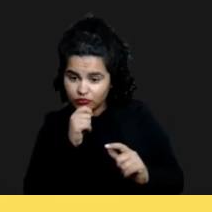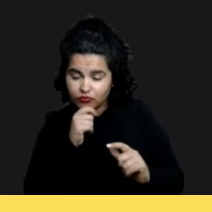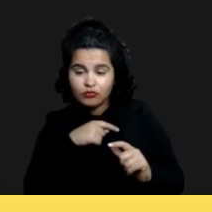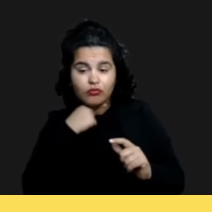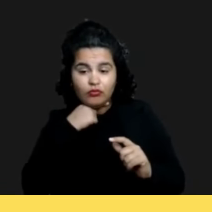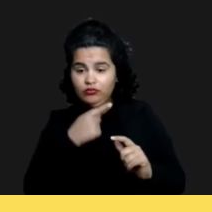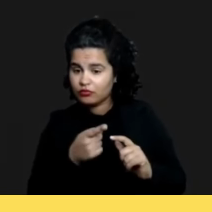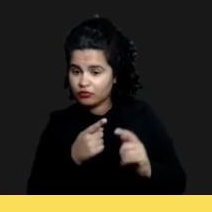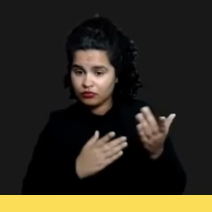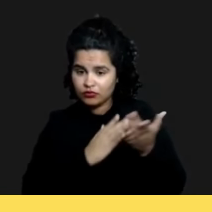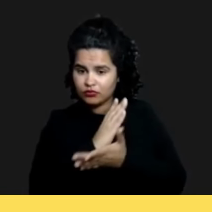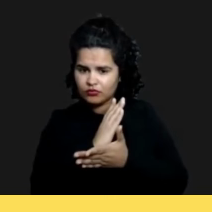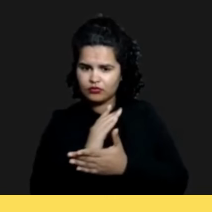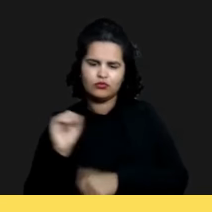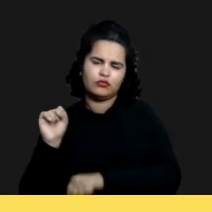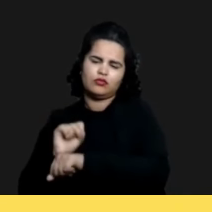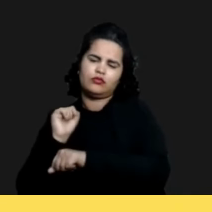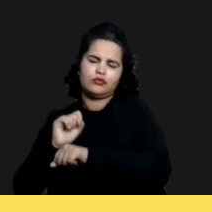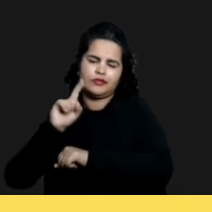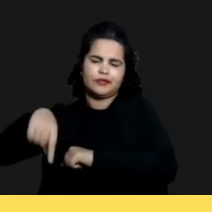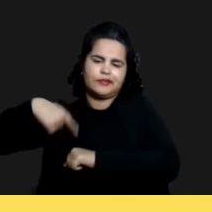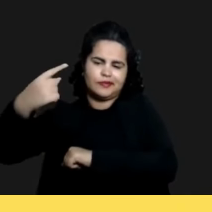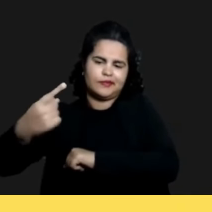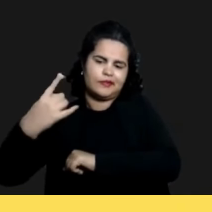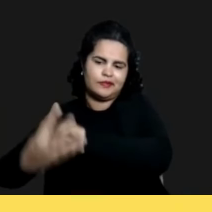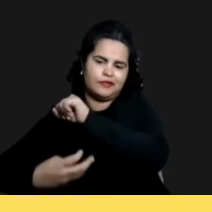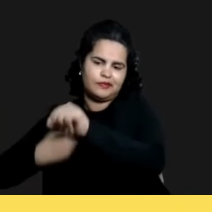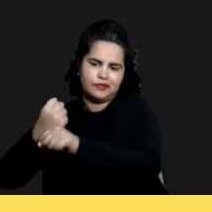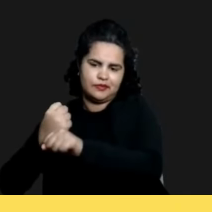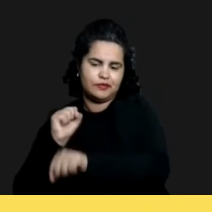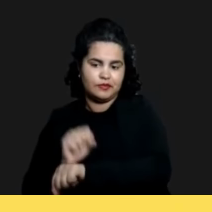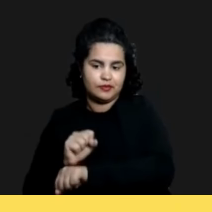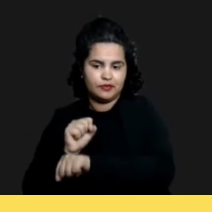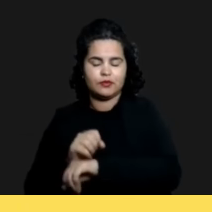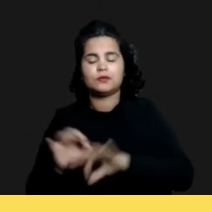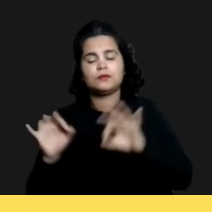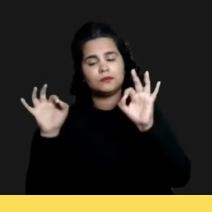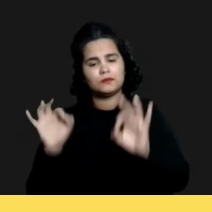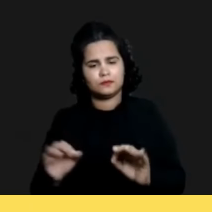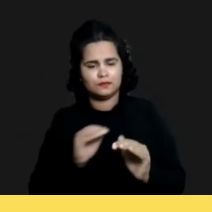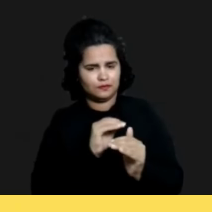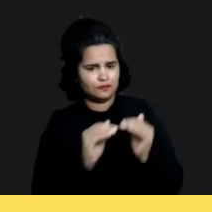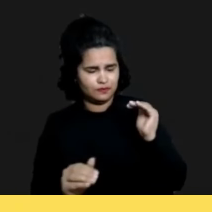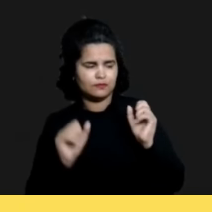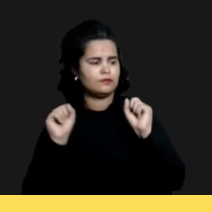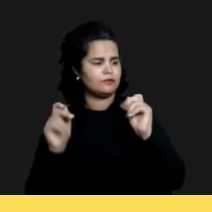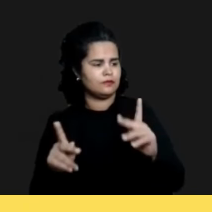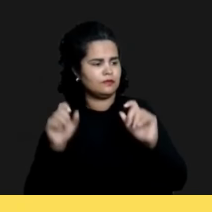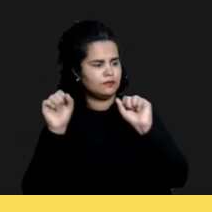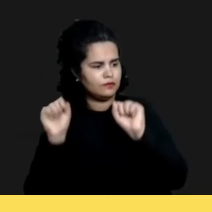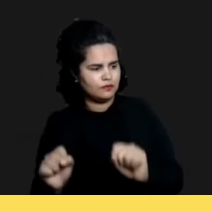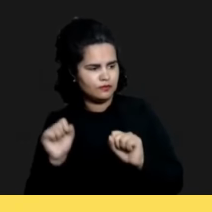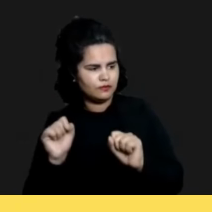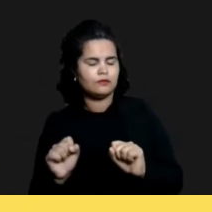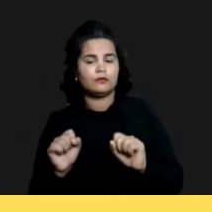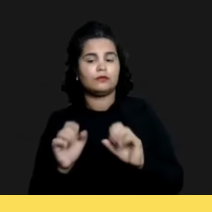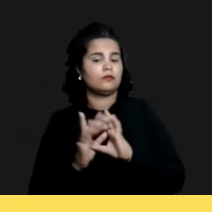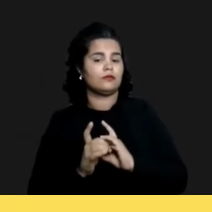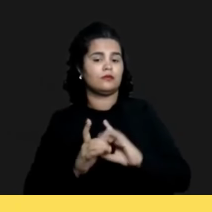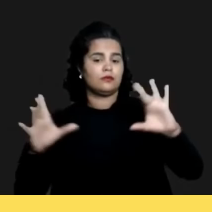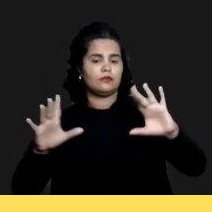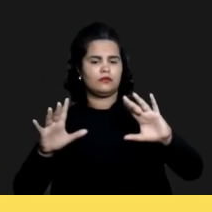próximo pleito. É legítimo, sim, fazer oposição e exercer a